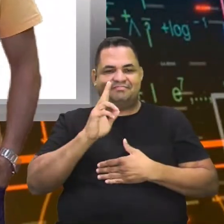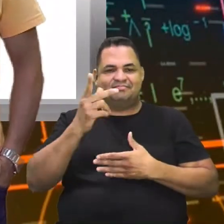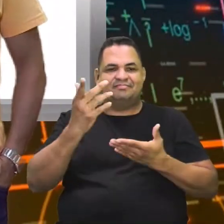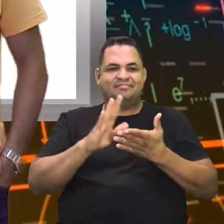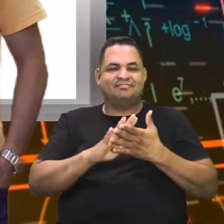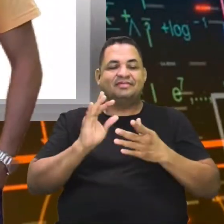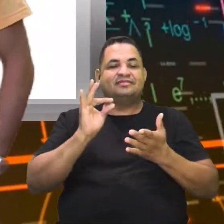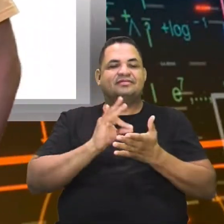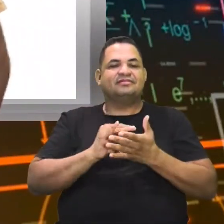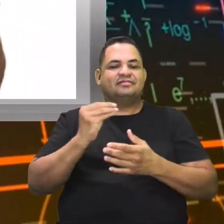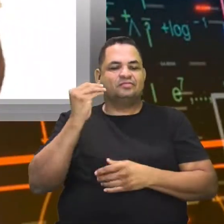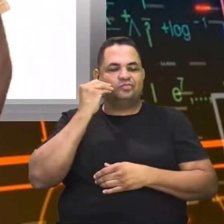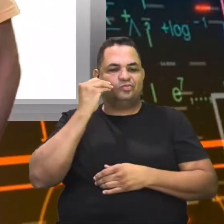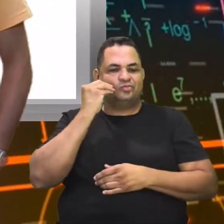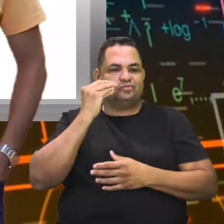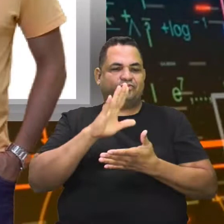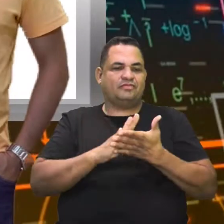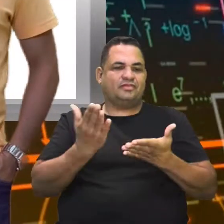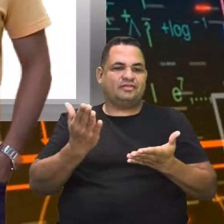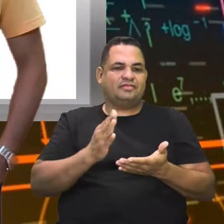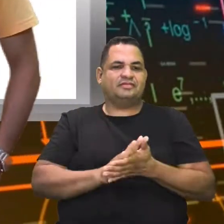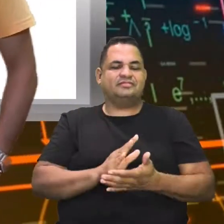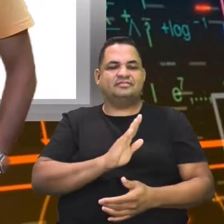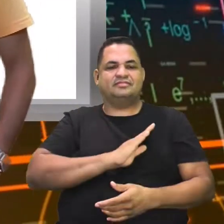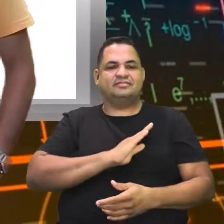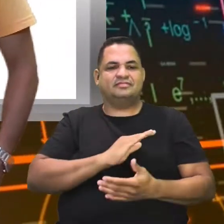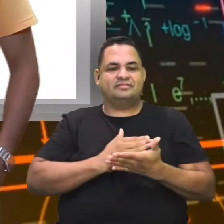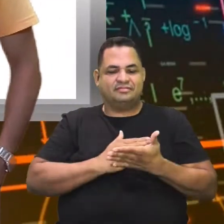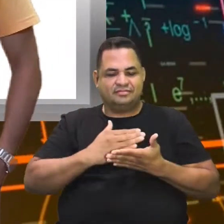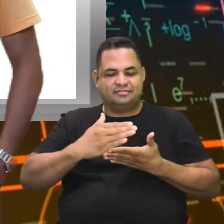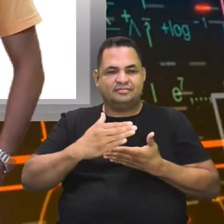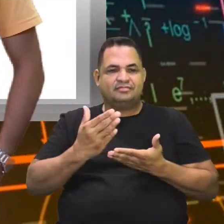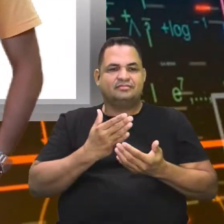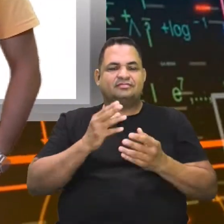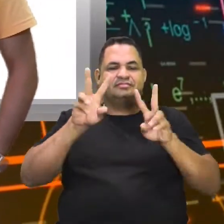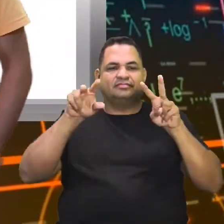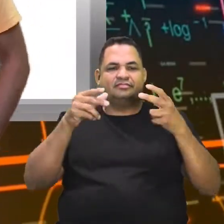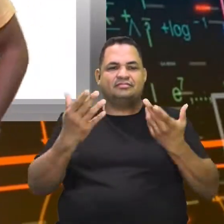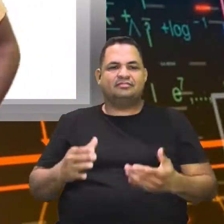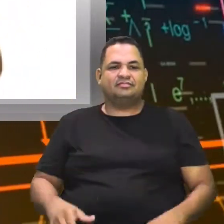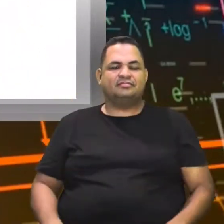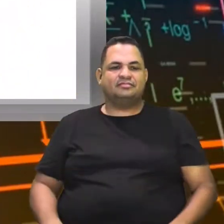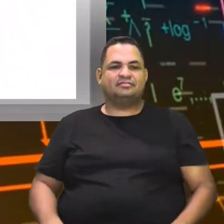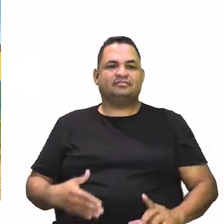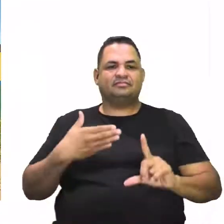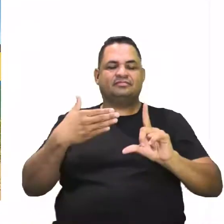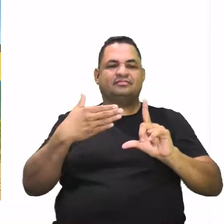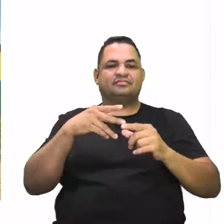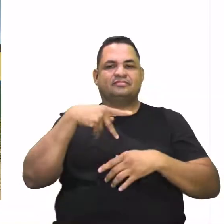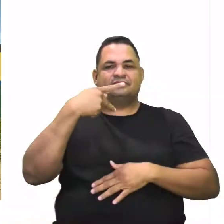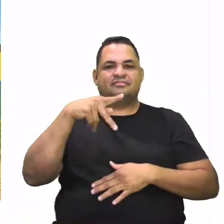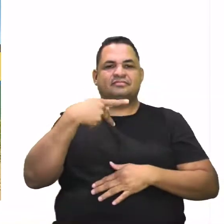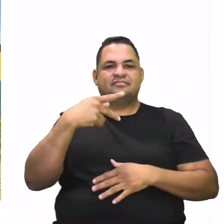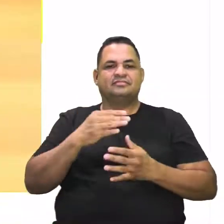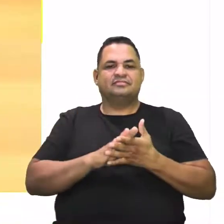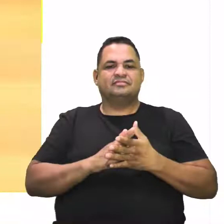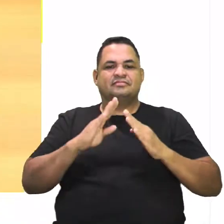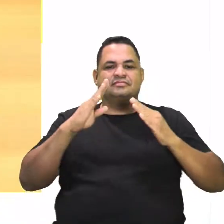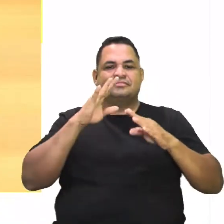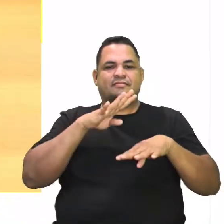Mas claro, né? Fica o beijo no coração de vocês, então, e vamos avançar aí no nosso assunto. Olha lá então na telinha, falando